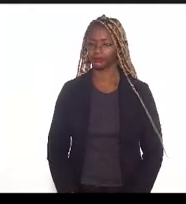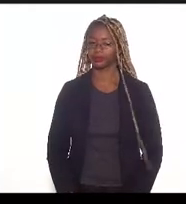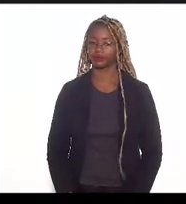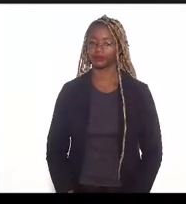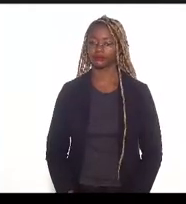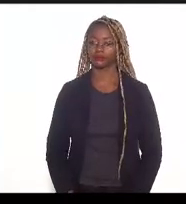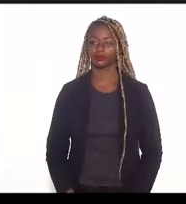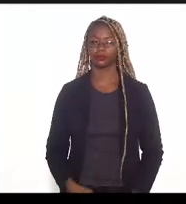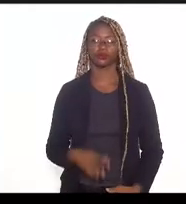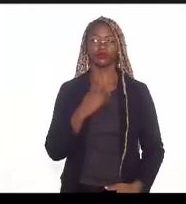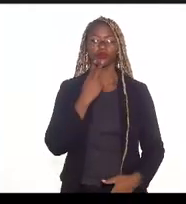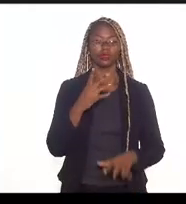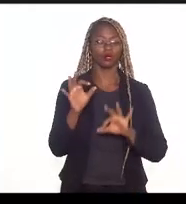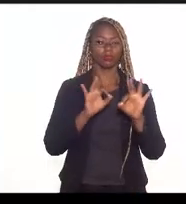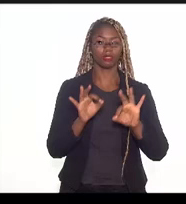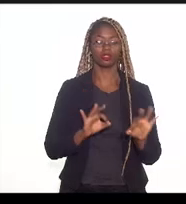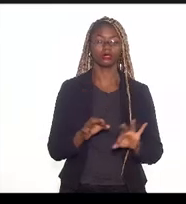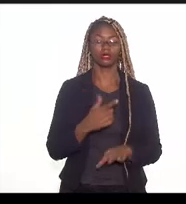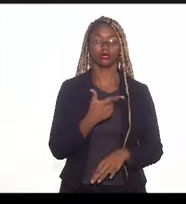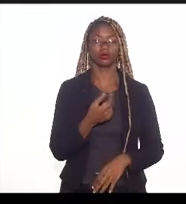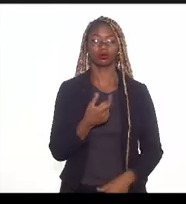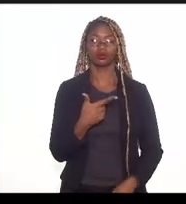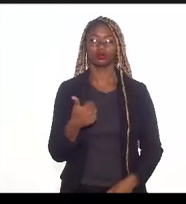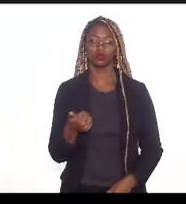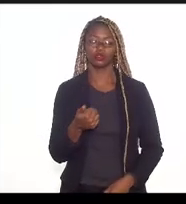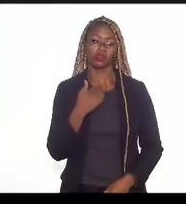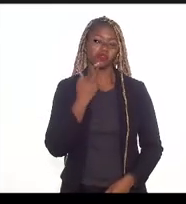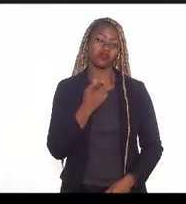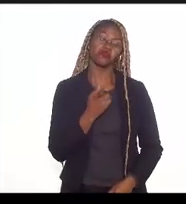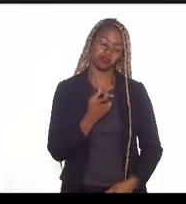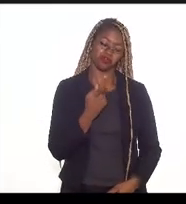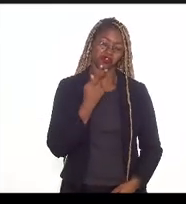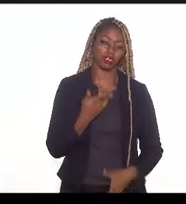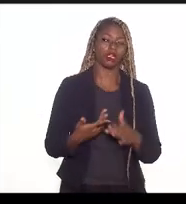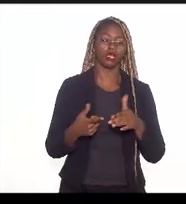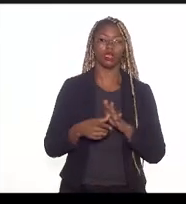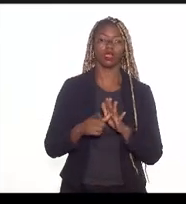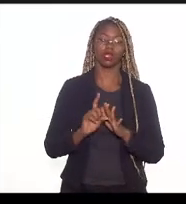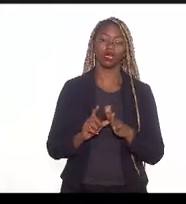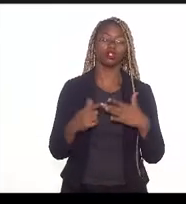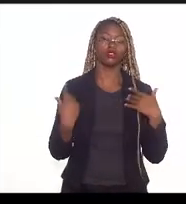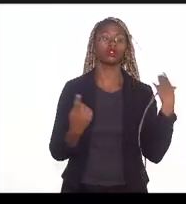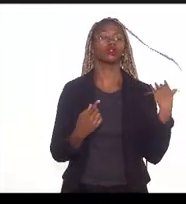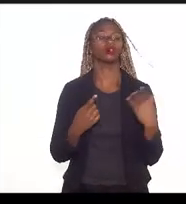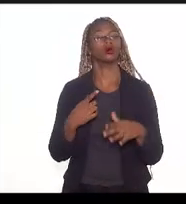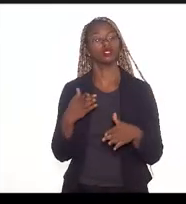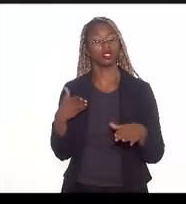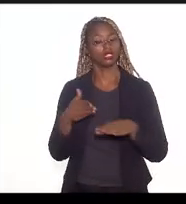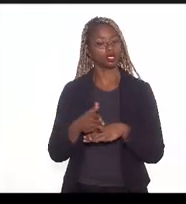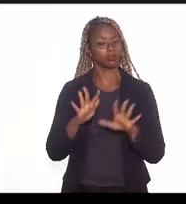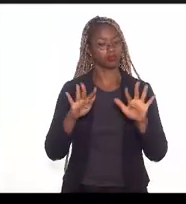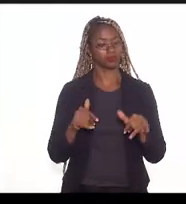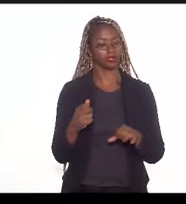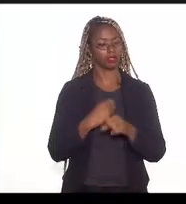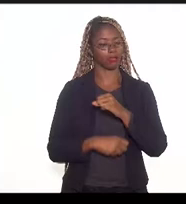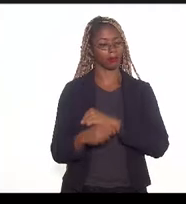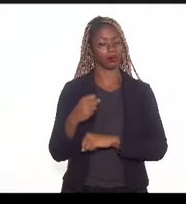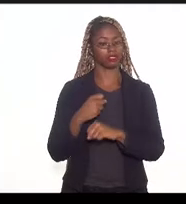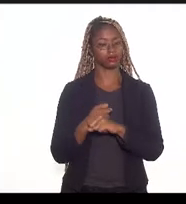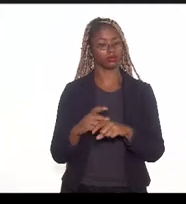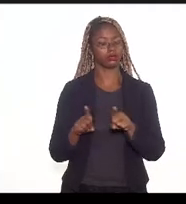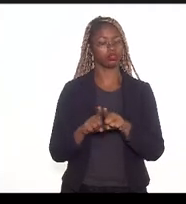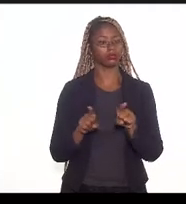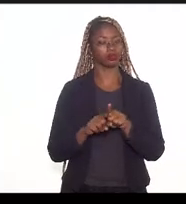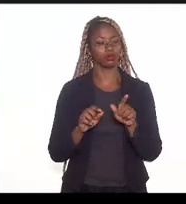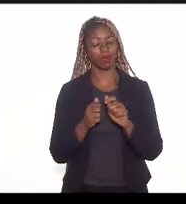Falar um pouquinho do nosso planejamento para 2021. A gente, como eu falei anteriormente, a gente tomou posse final do ano passado e a gente vem numa ampliação do